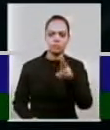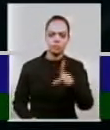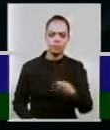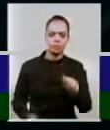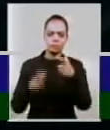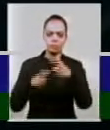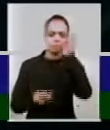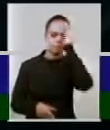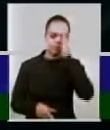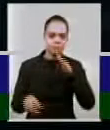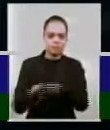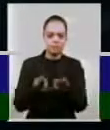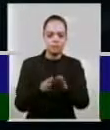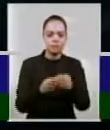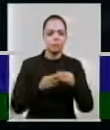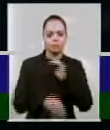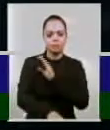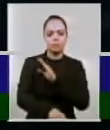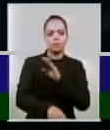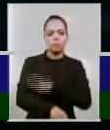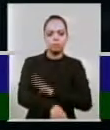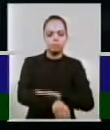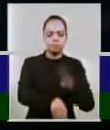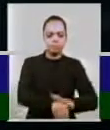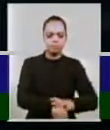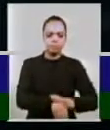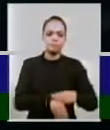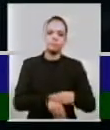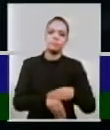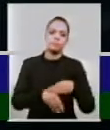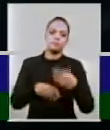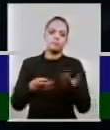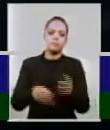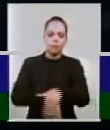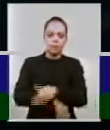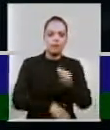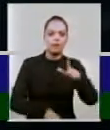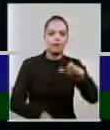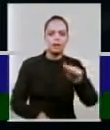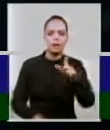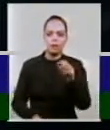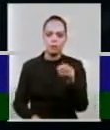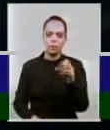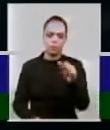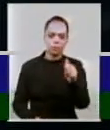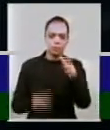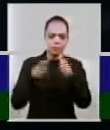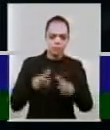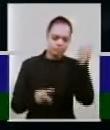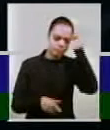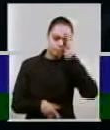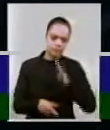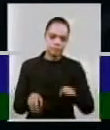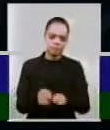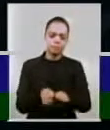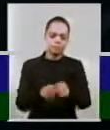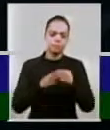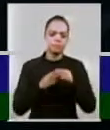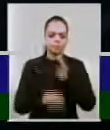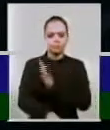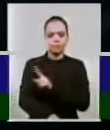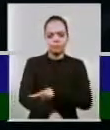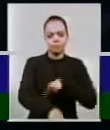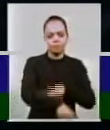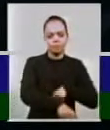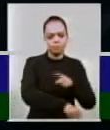solicita reforço de pintura horizontal na rua Alagoas, esquina com a Avenida Amazonas, no bairro Brasil. Solicita também pintura